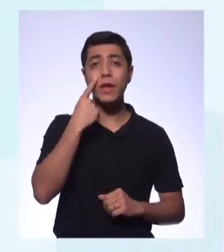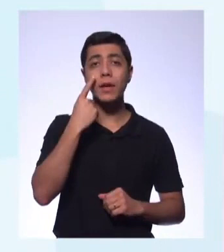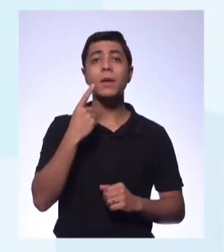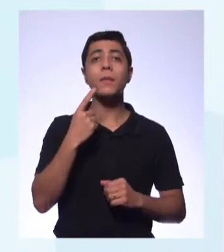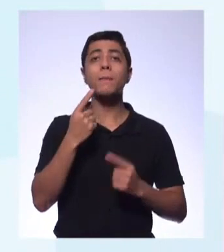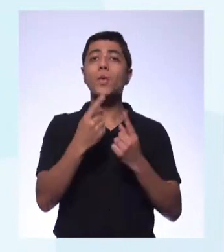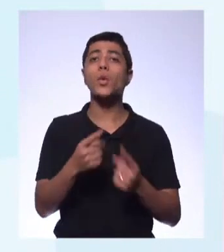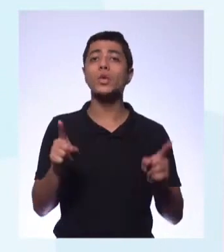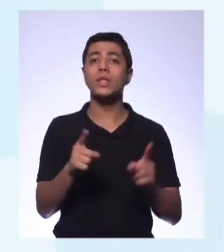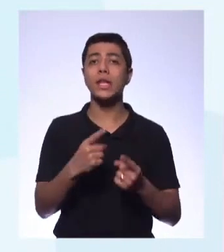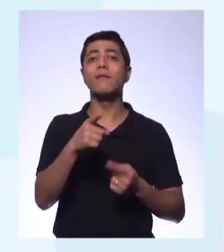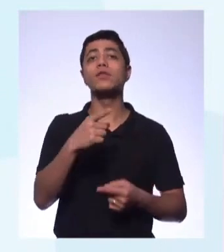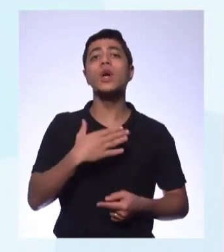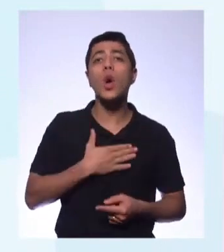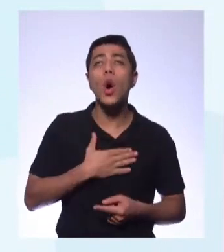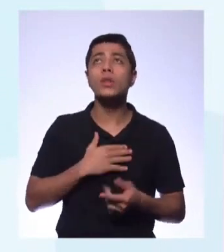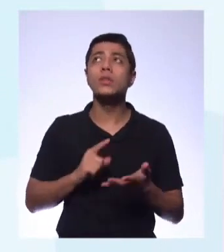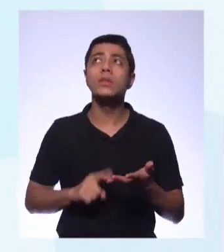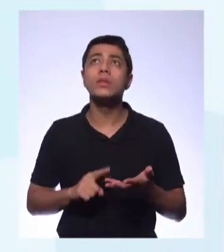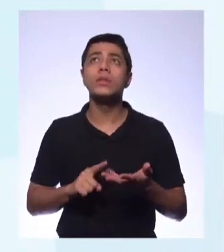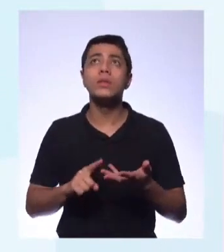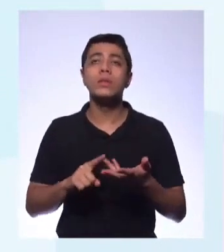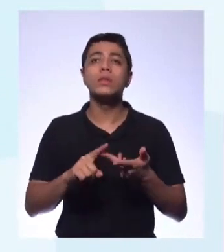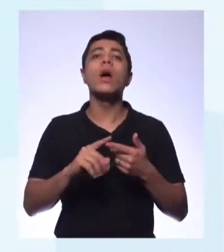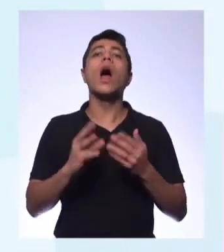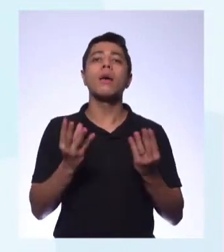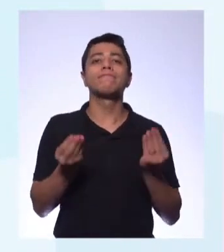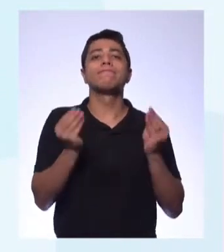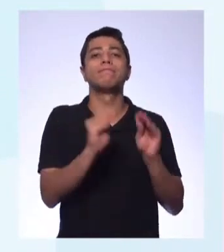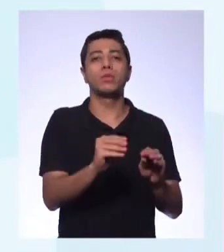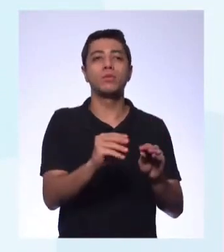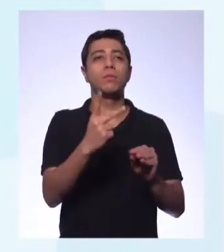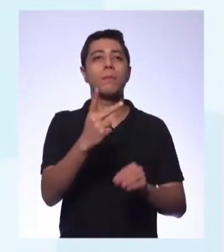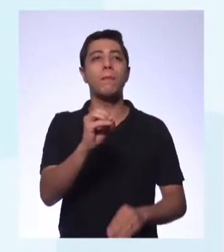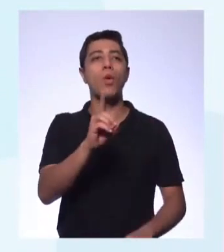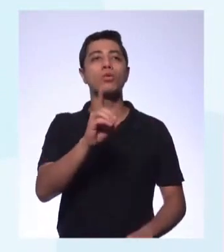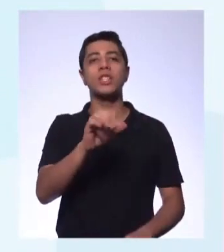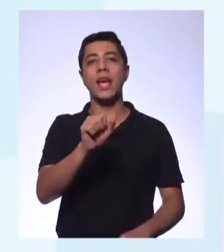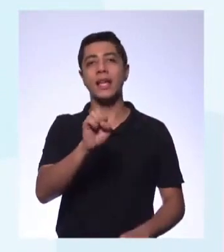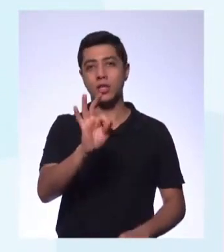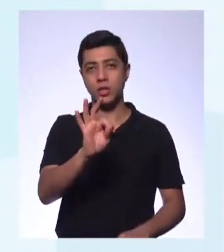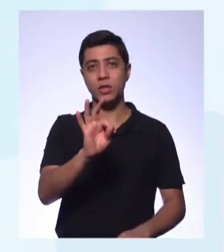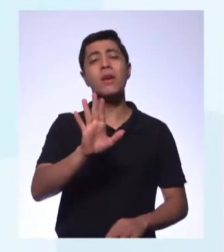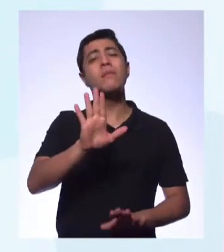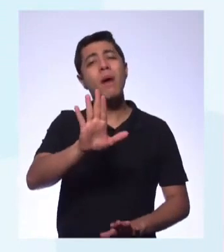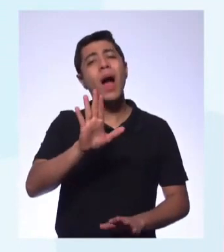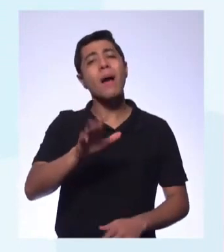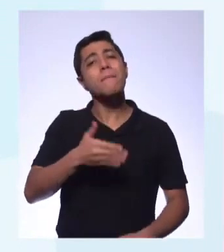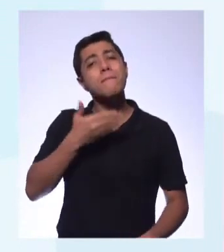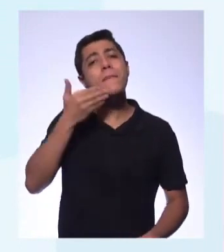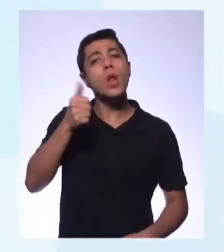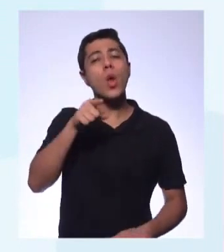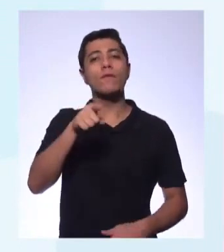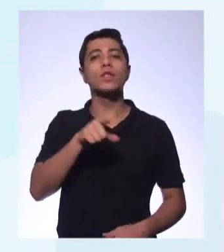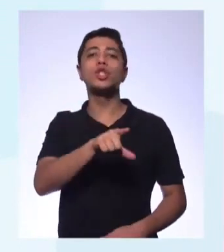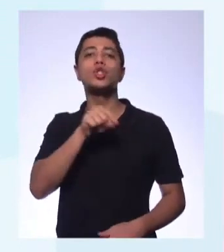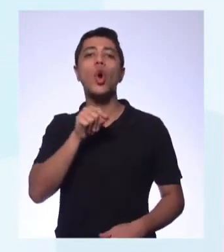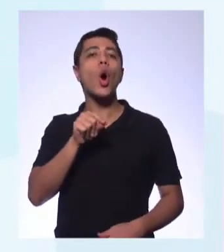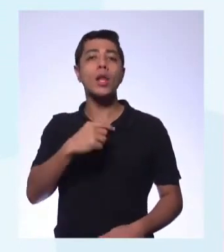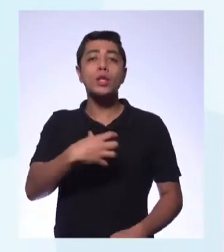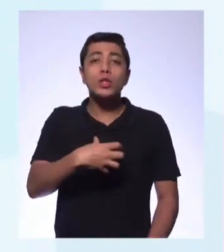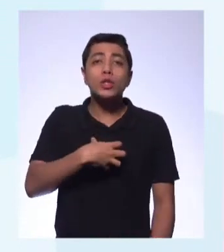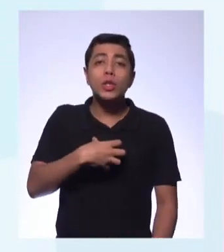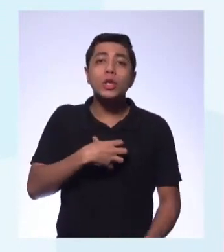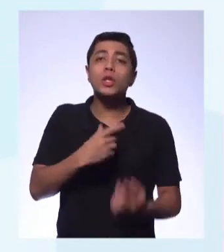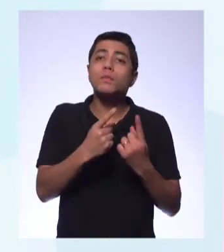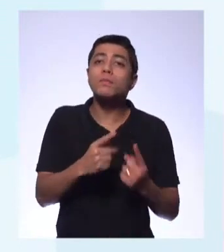único estilo musical. Se você quer fazer com mais de um estilo, eu sou muito eclético, eu gosto de muitas coisas. Cria, então, um podcast diferente para cada estilo que você